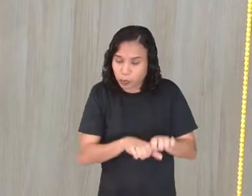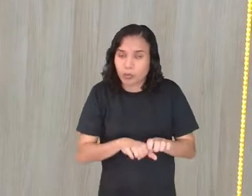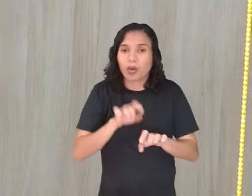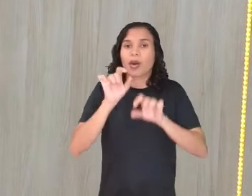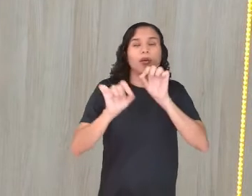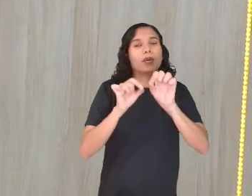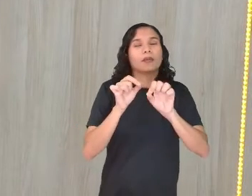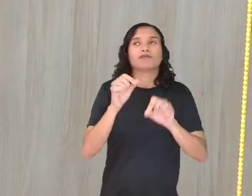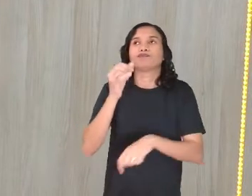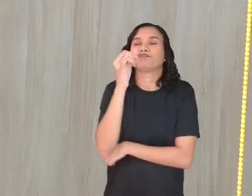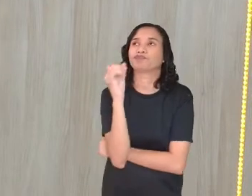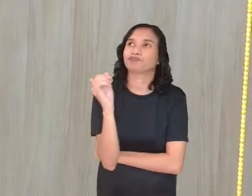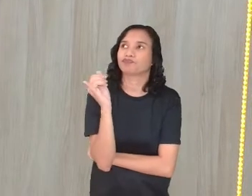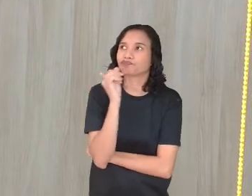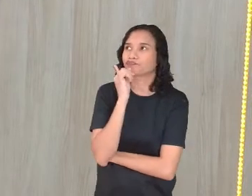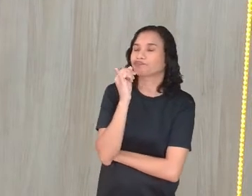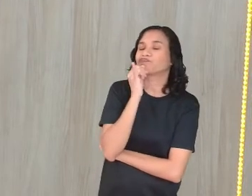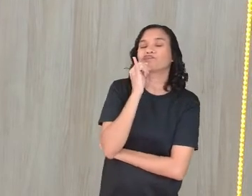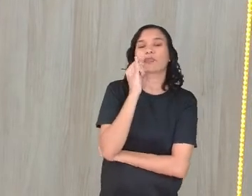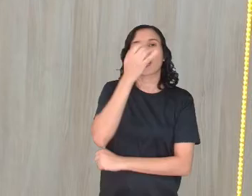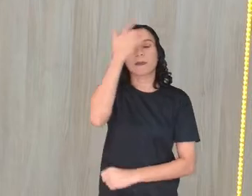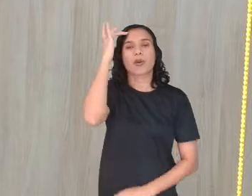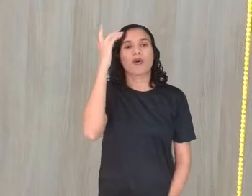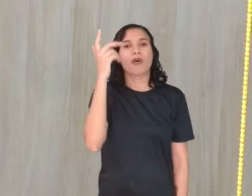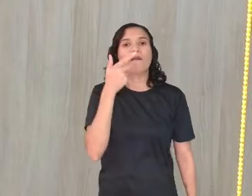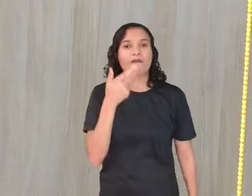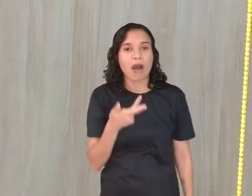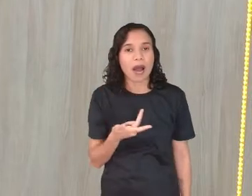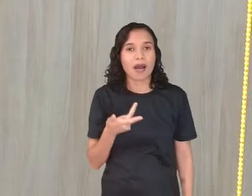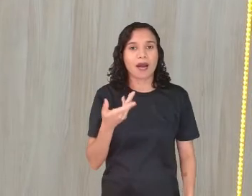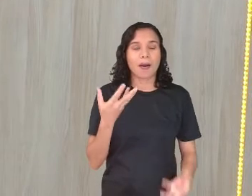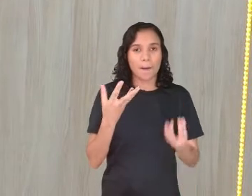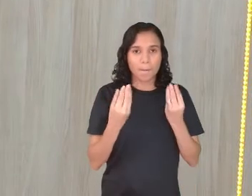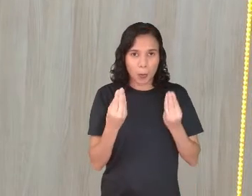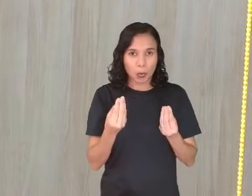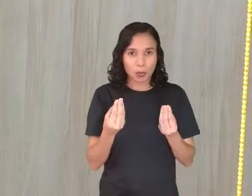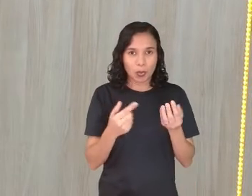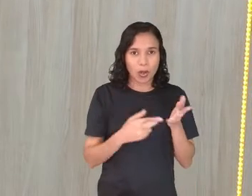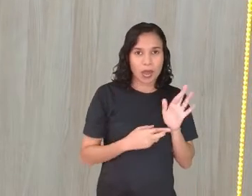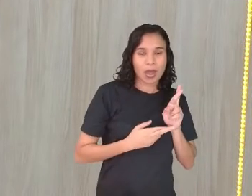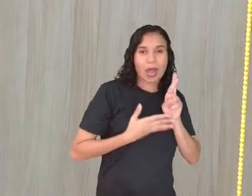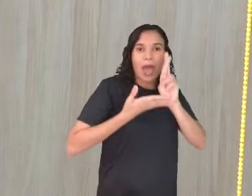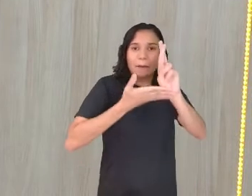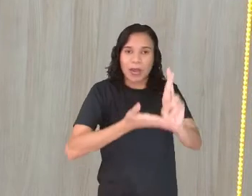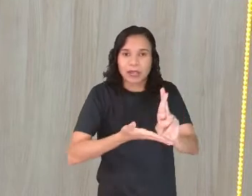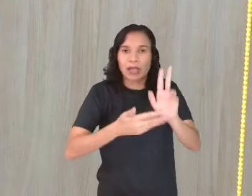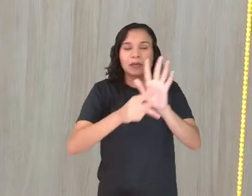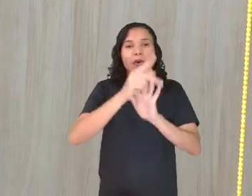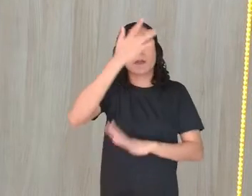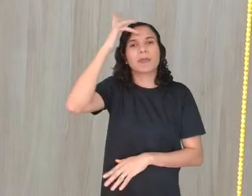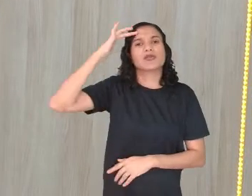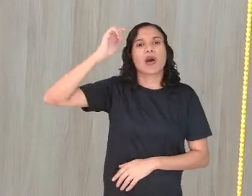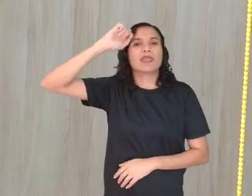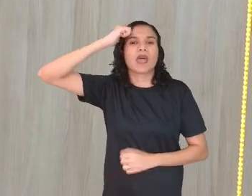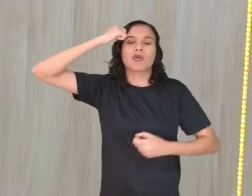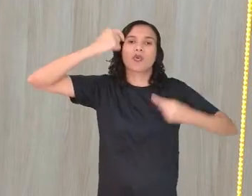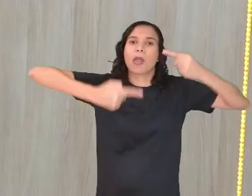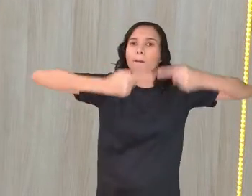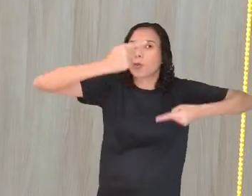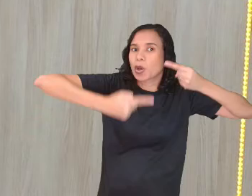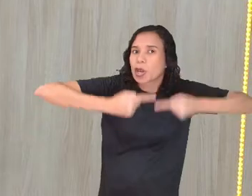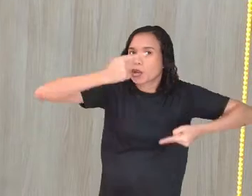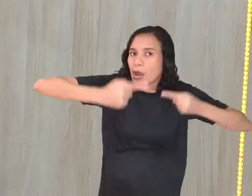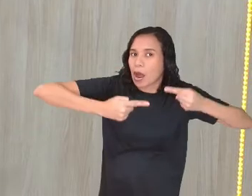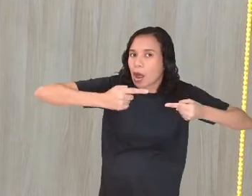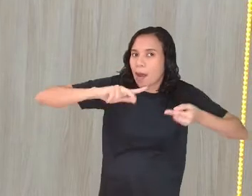dessa questão. Por exemplo, você vê muita representação, por exemplo, de negro em políticas, né,